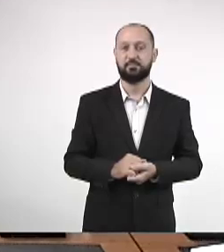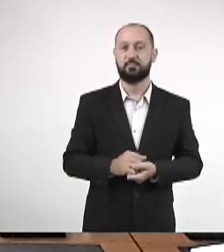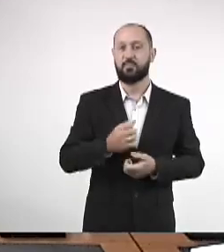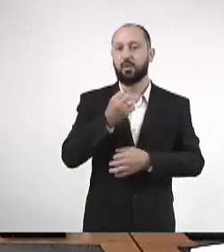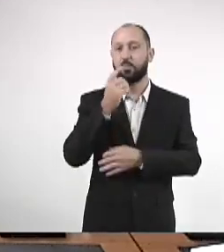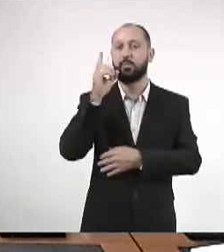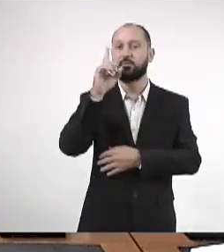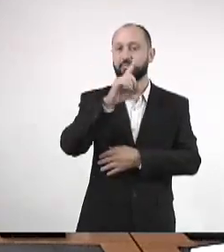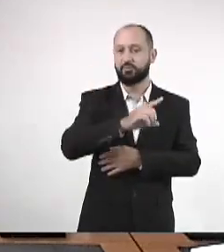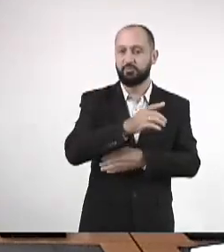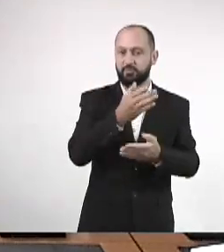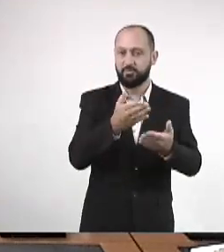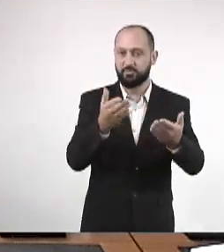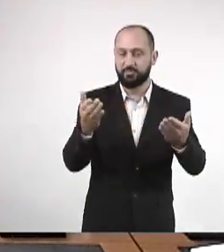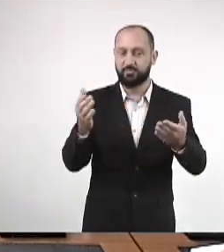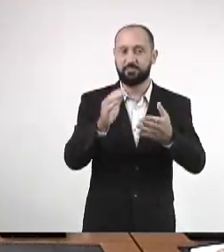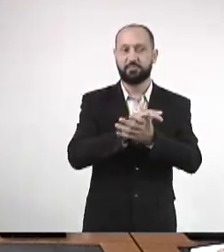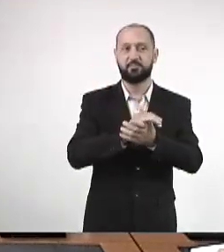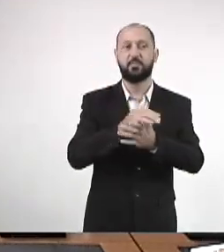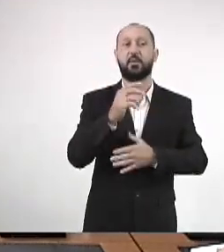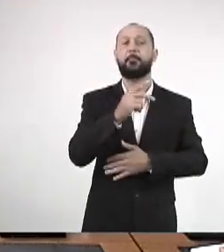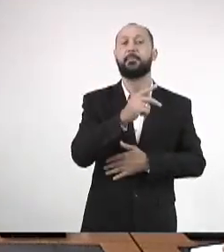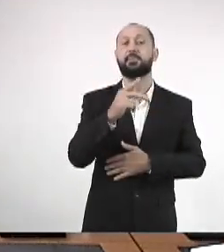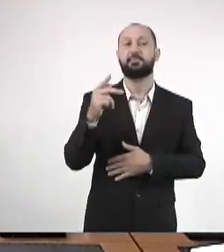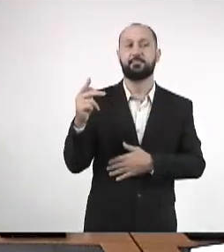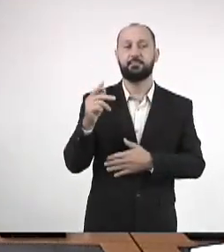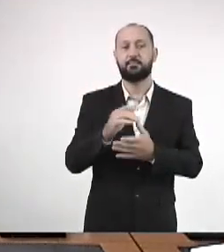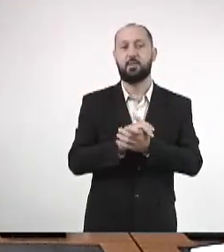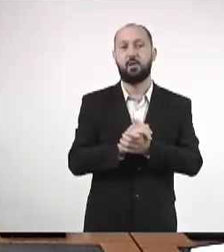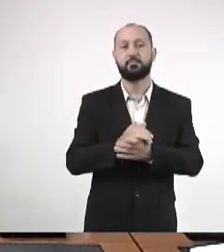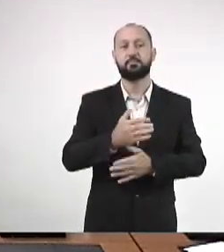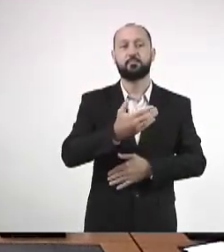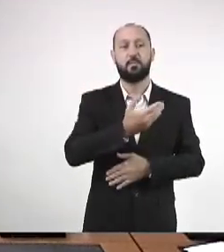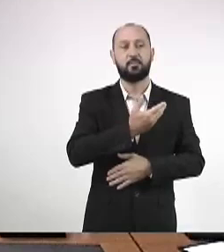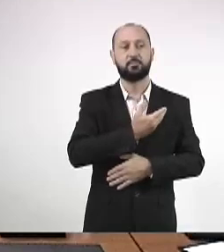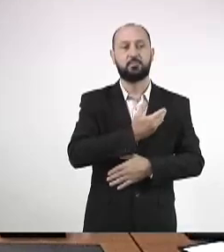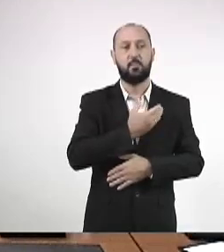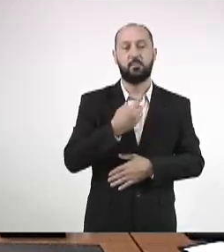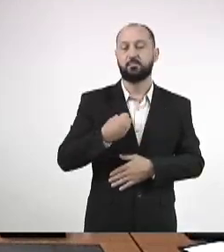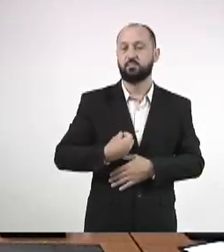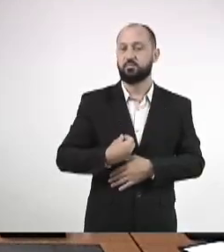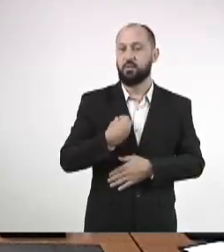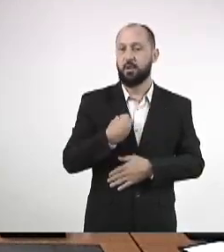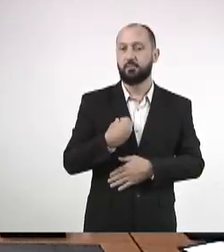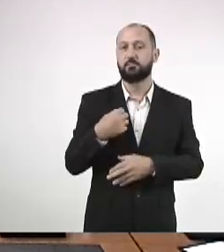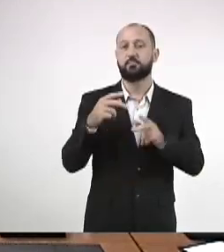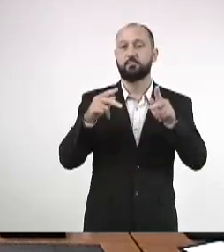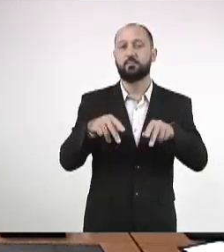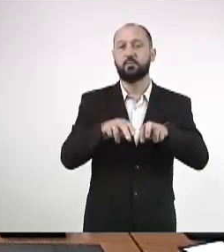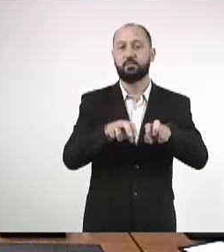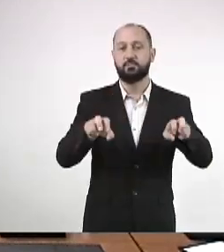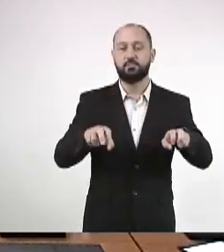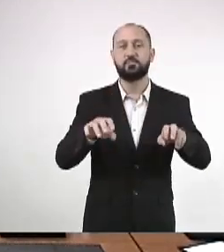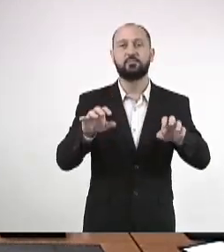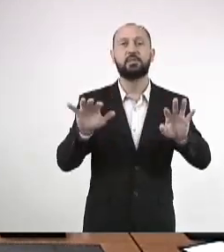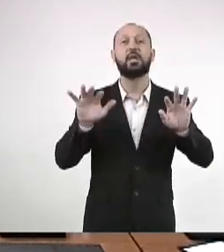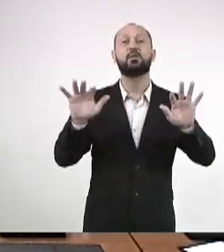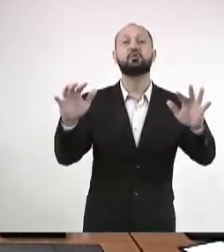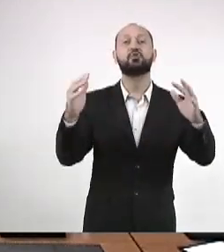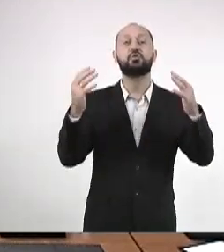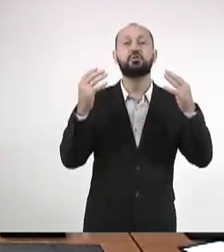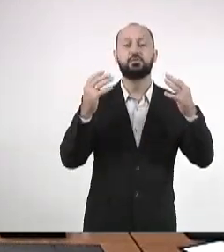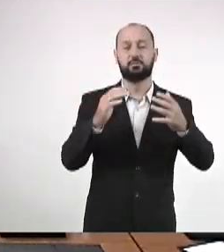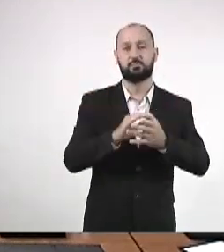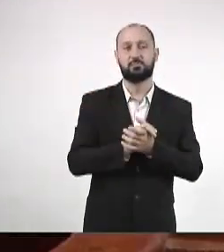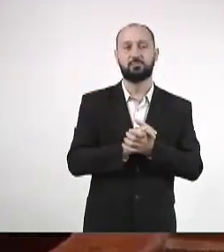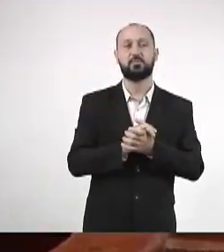Bom dia, nobre presidente, colegas presentes, público que está presente também nos assiste. Eu